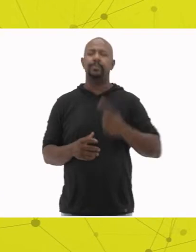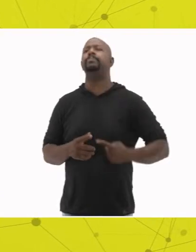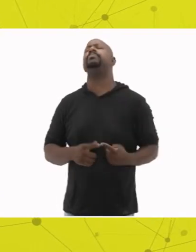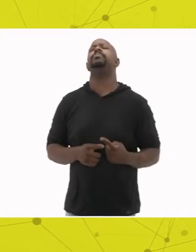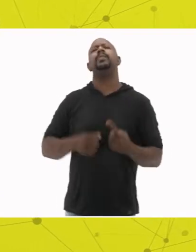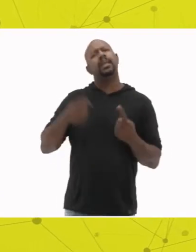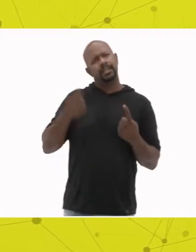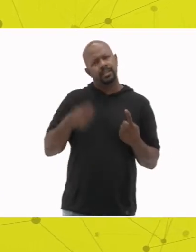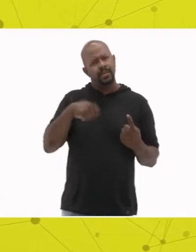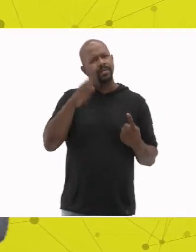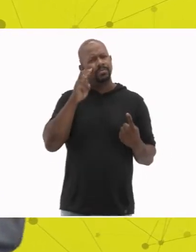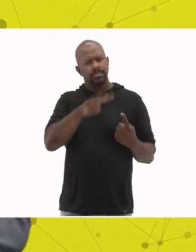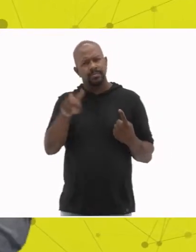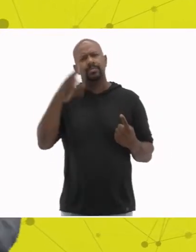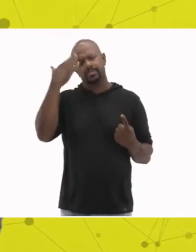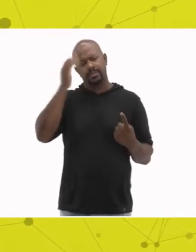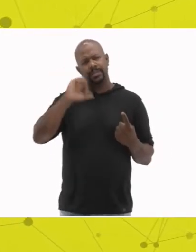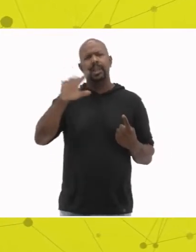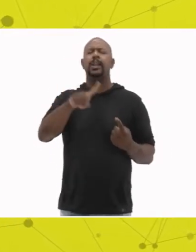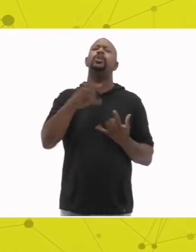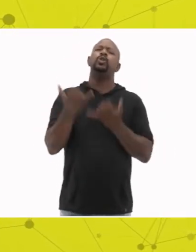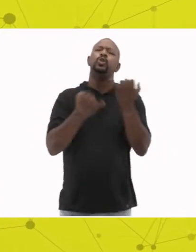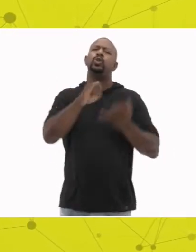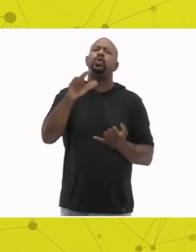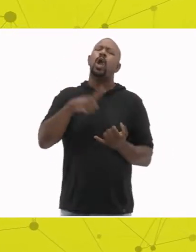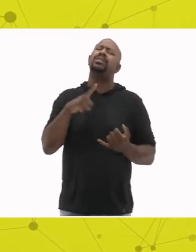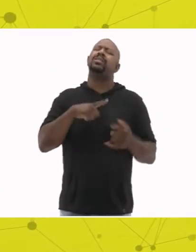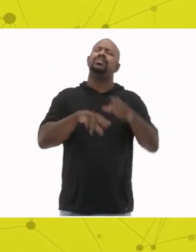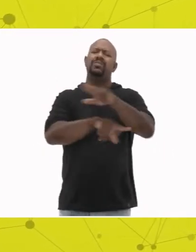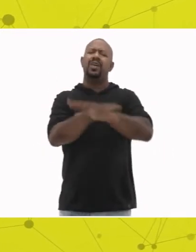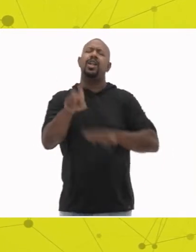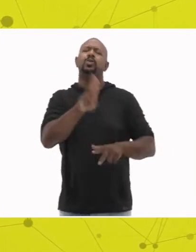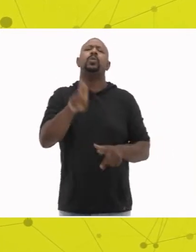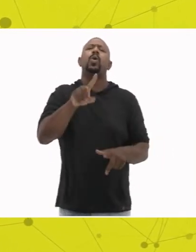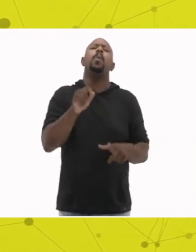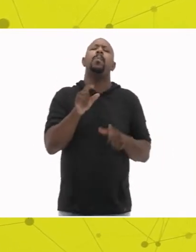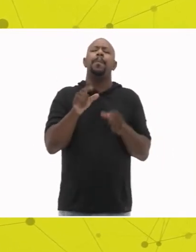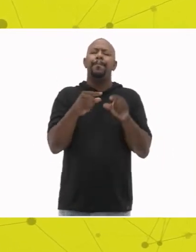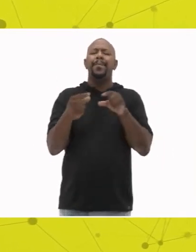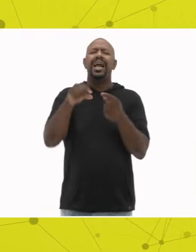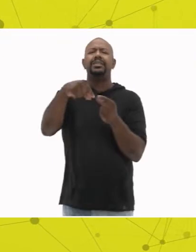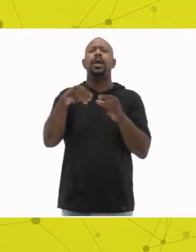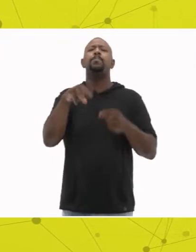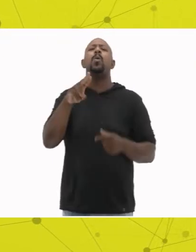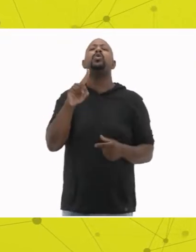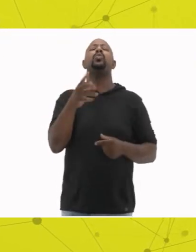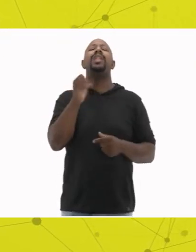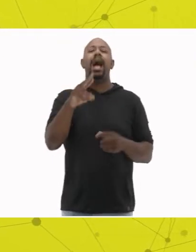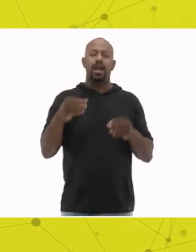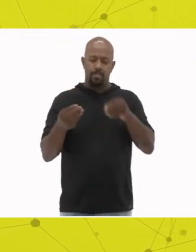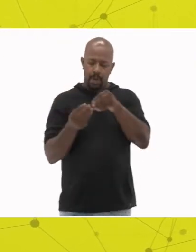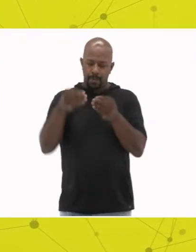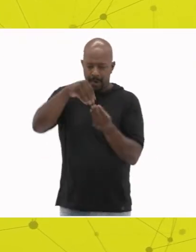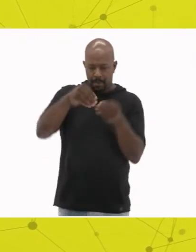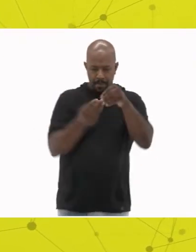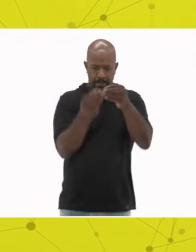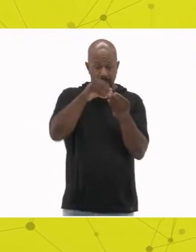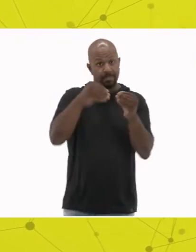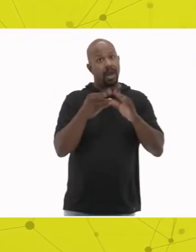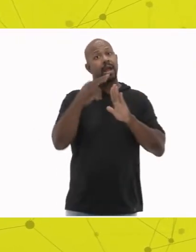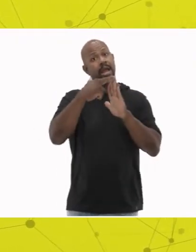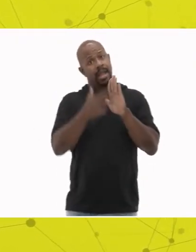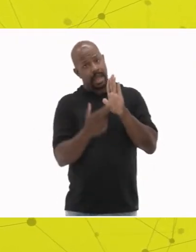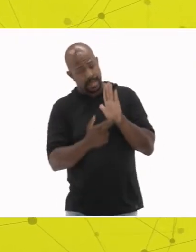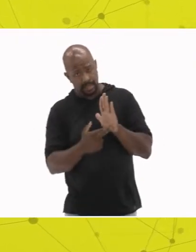Primeiro, devemos aprender que esses elementos de jogos têm diferentes usos, como peças modulares na construção de uma estrutura, de acordo